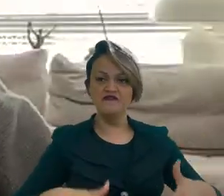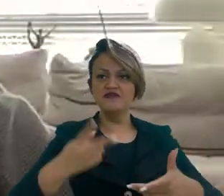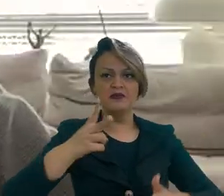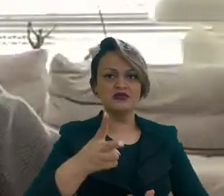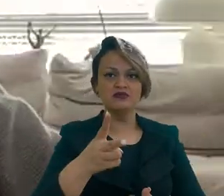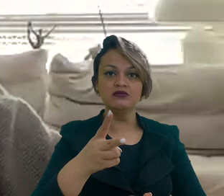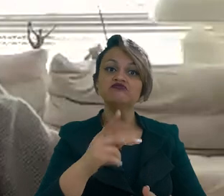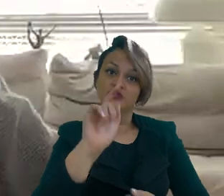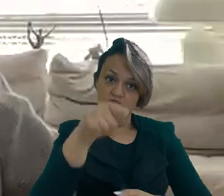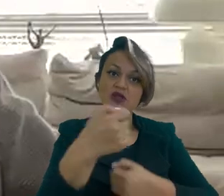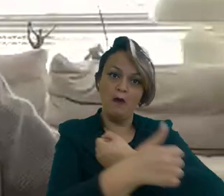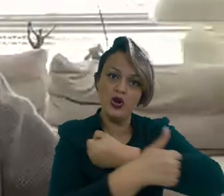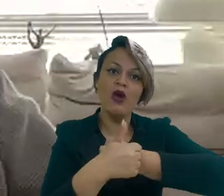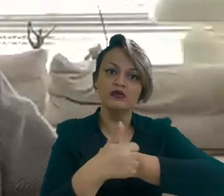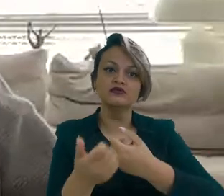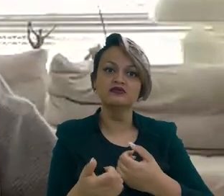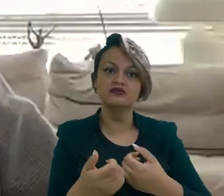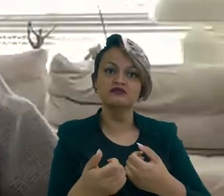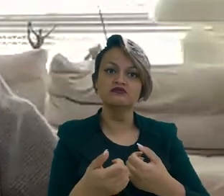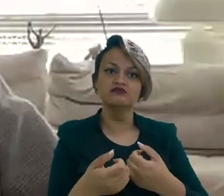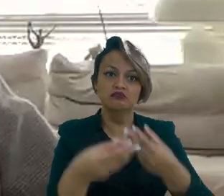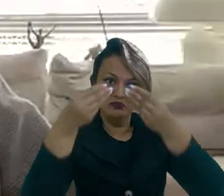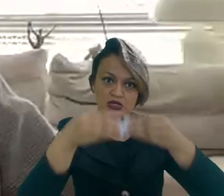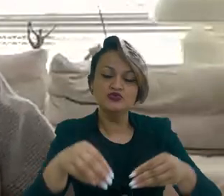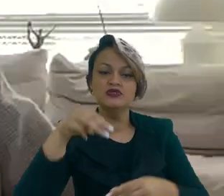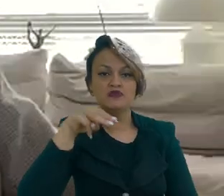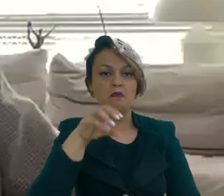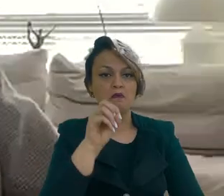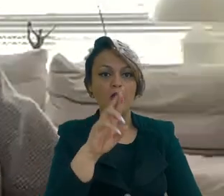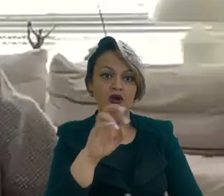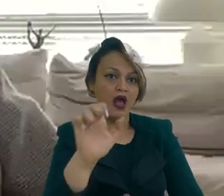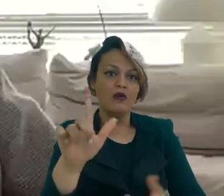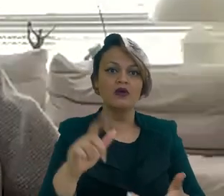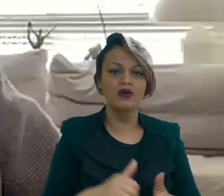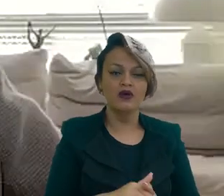física então é dano moral